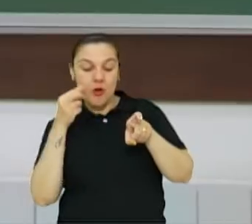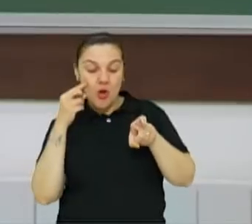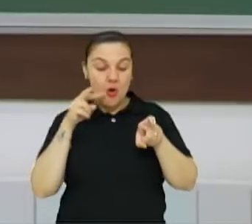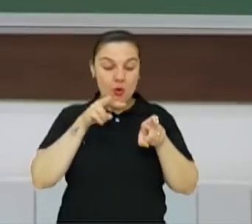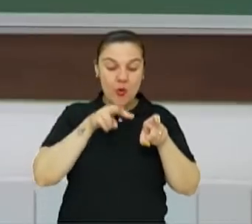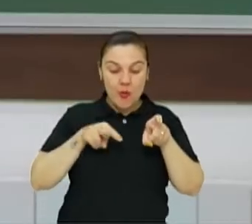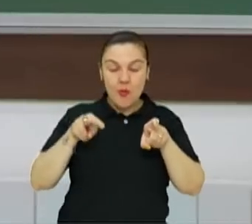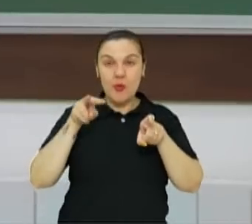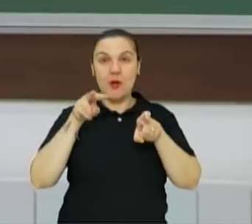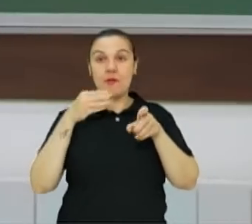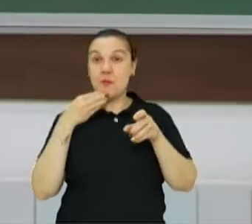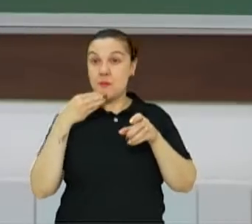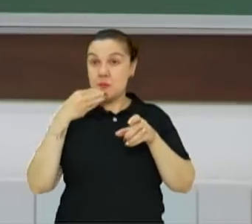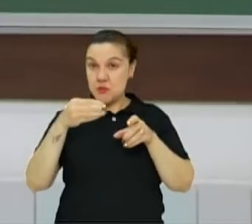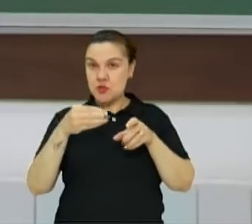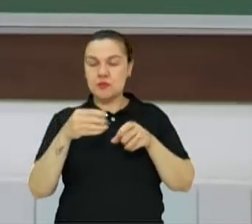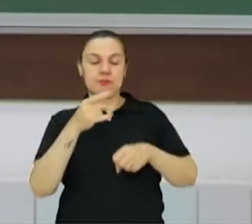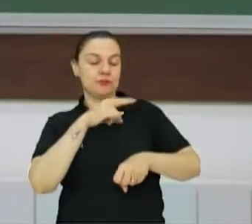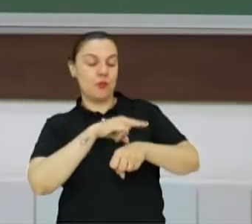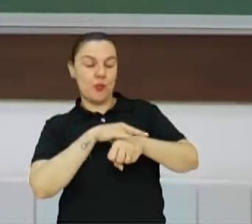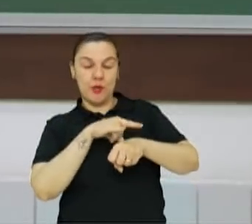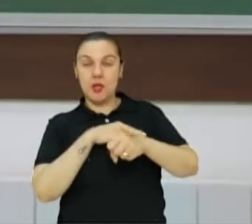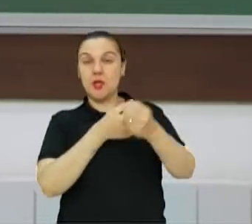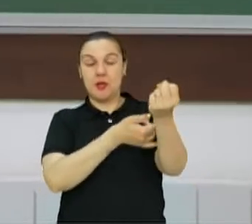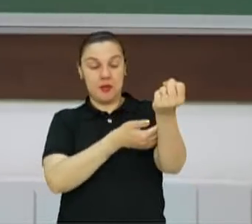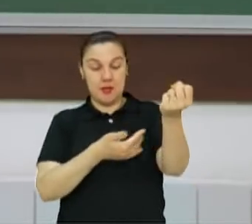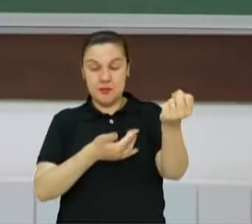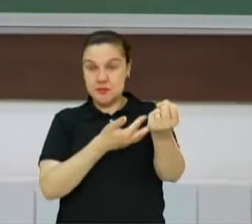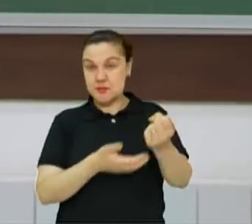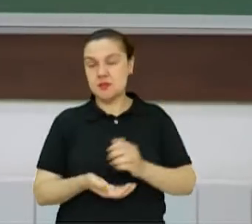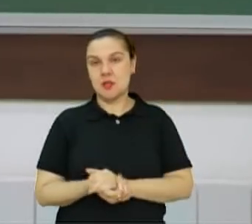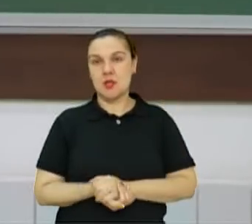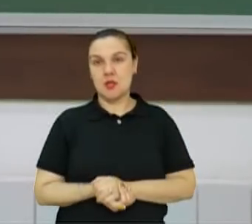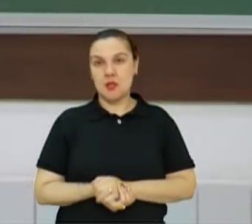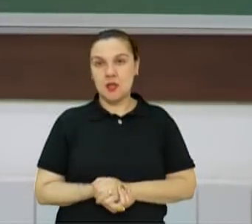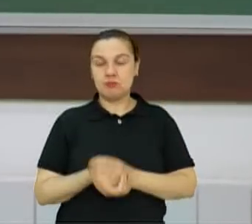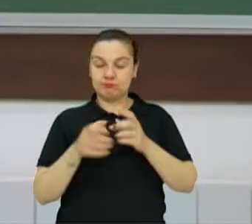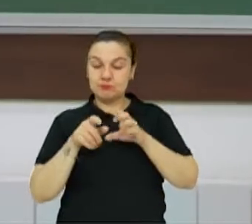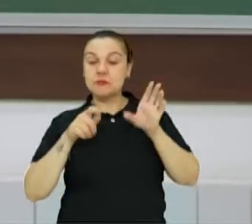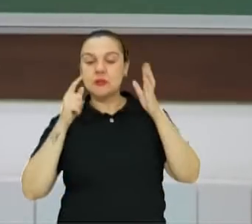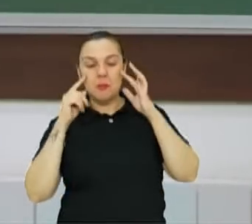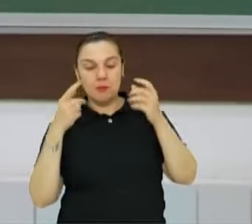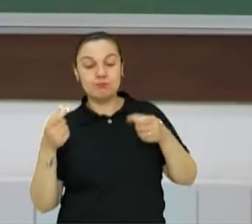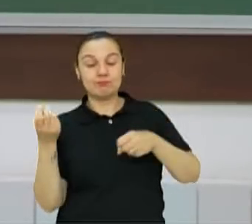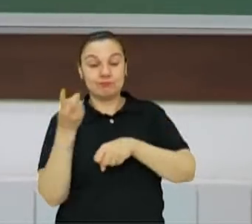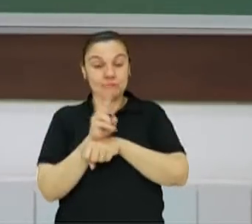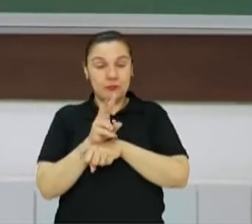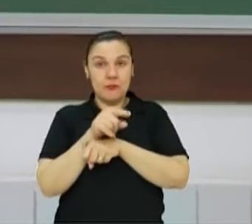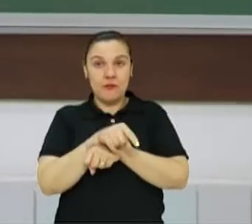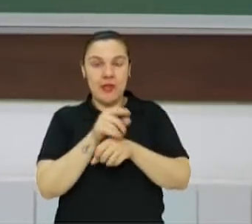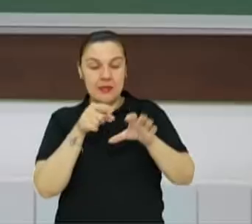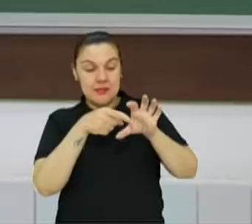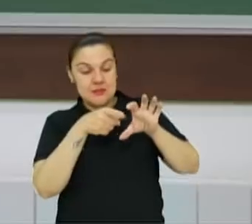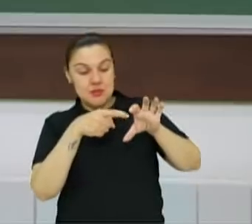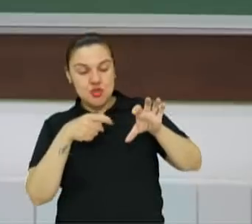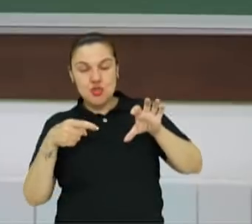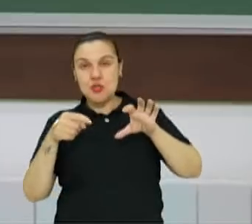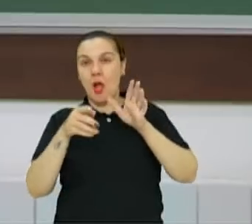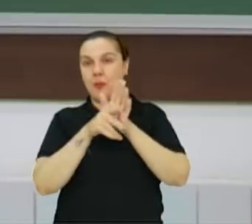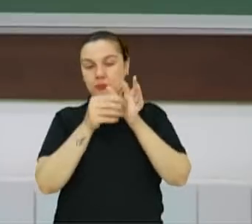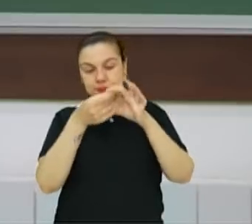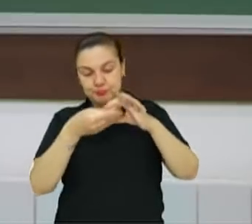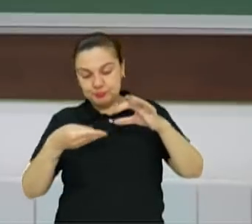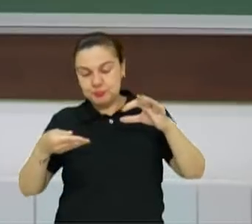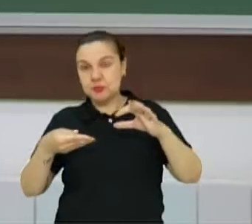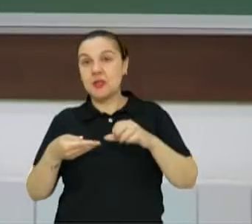vai solicitar exames de urina, exames de sangue, os preventivos que vão coletar a secreção vaginal